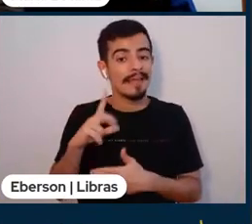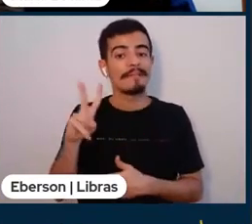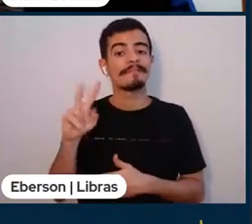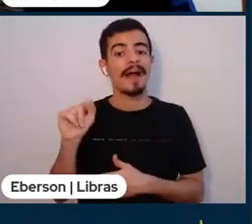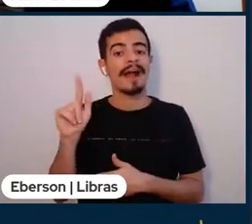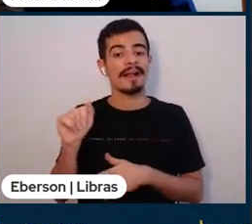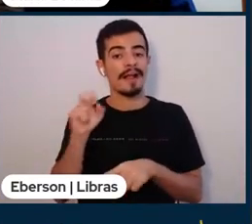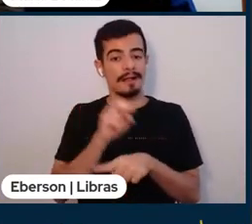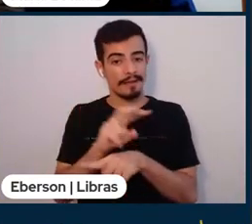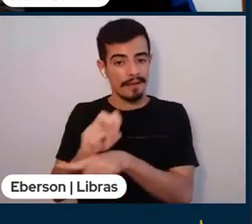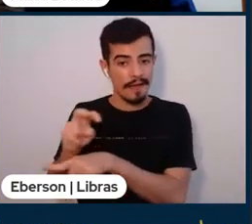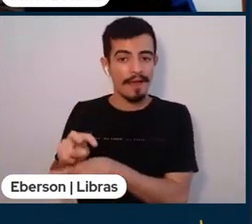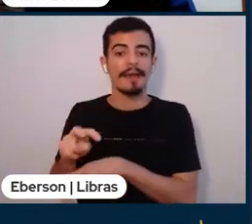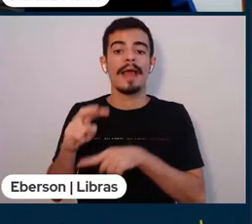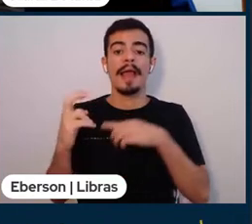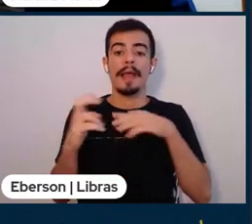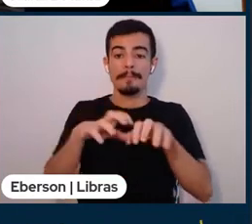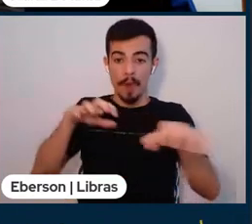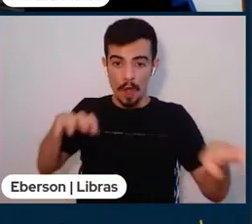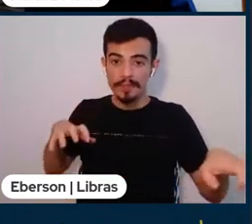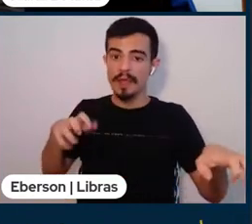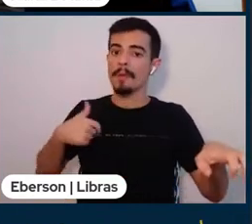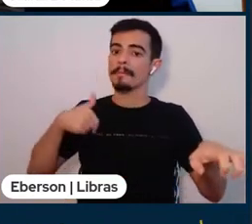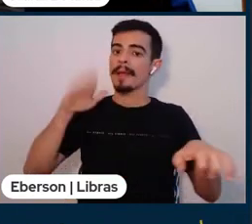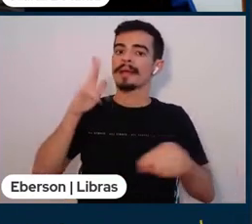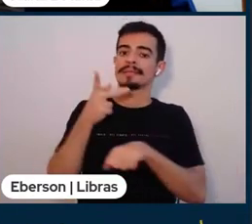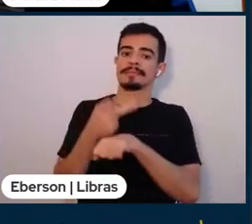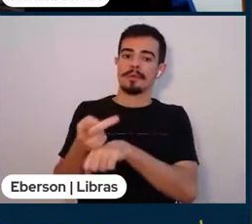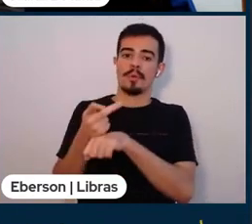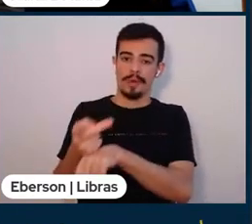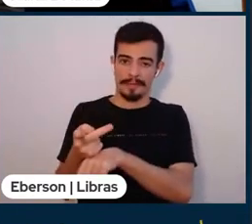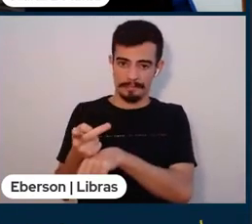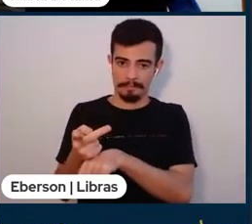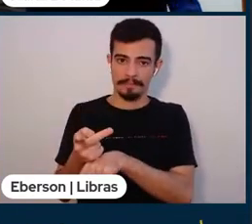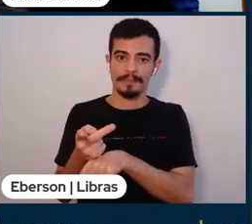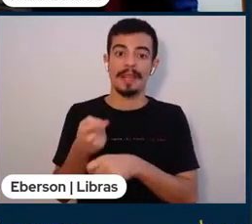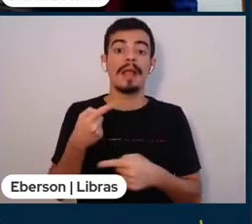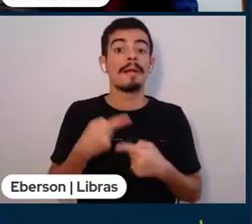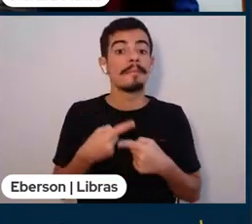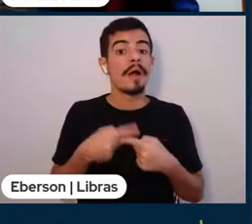as empresas que não tinham vagas remotas. Então, eu acho que isso foi também